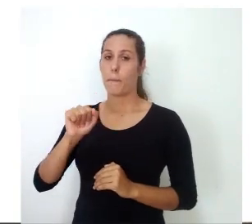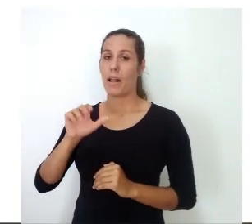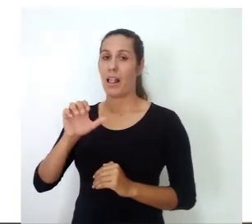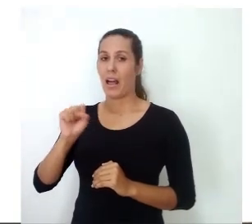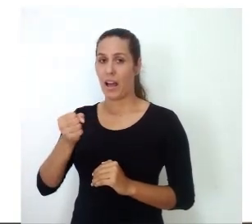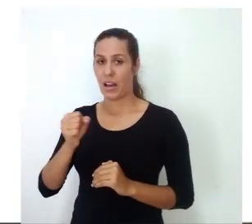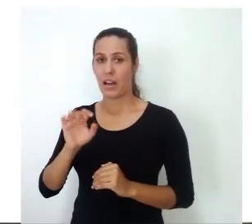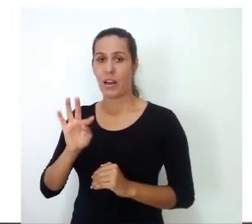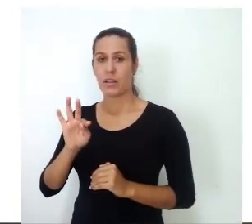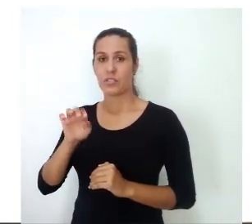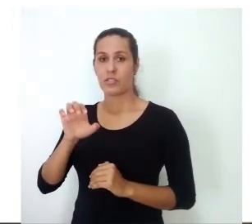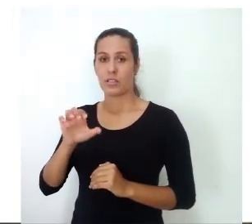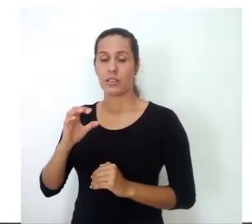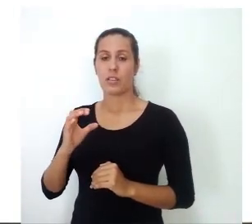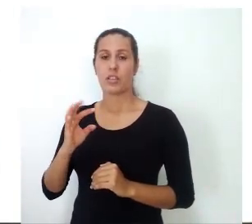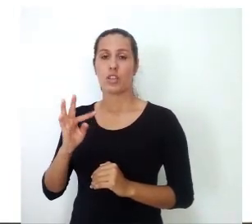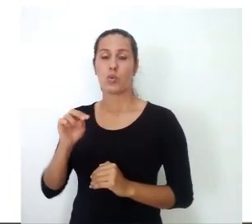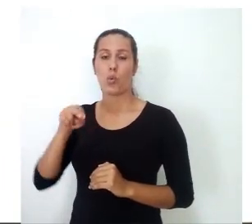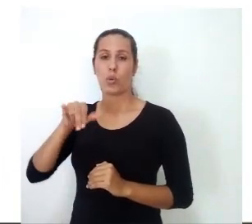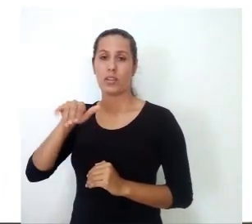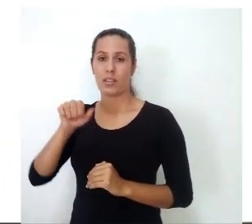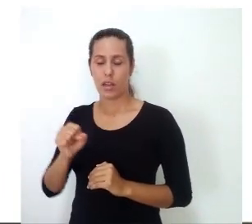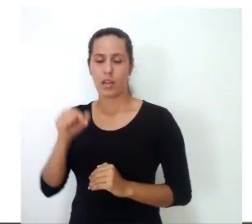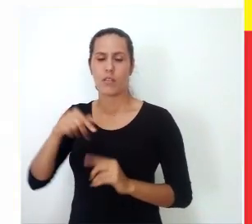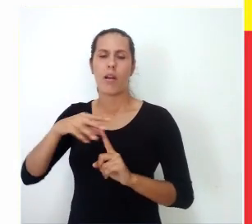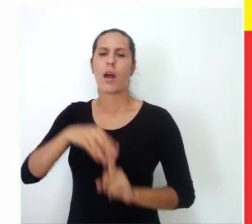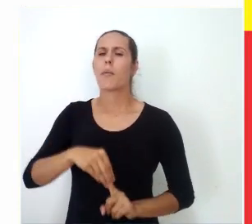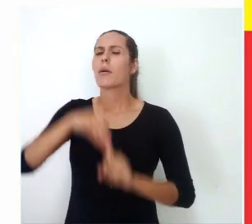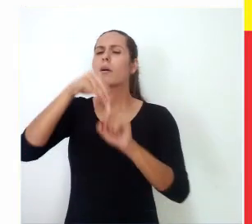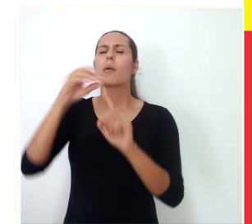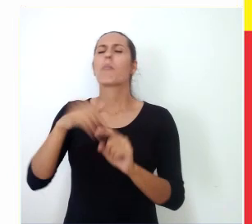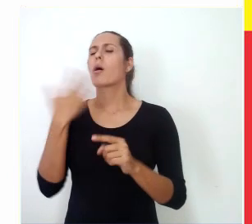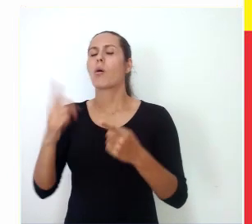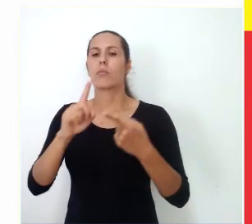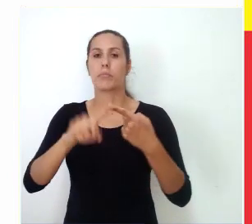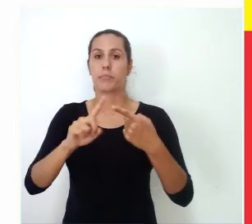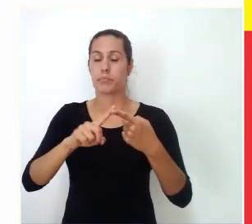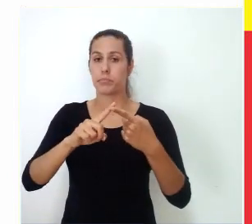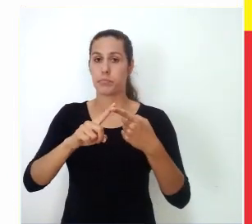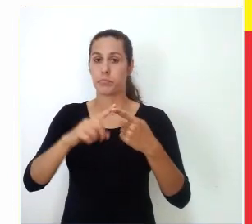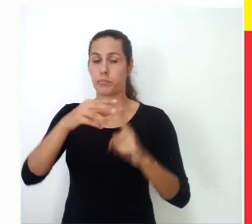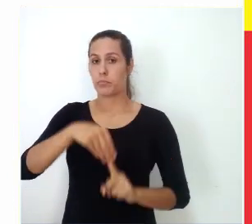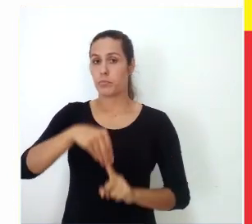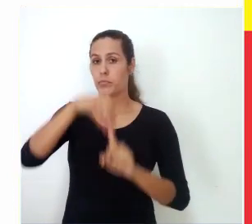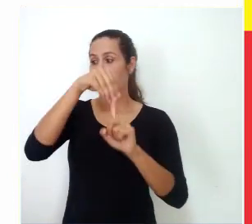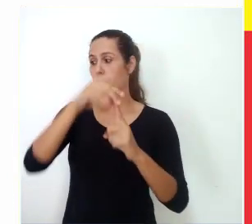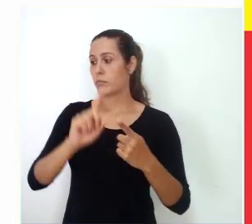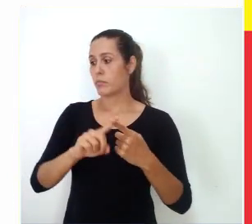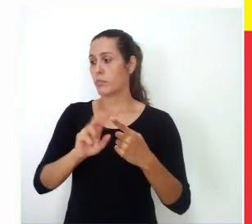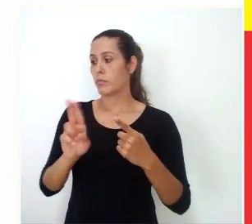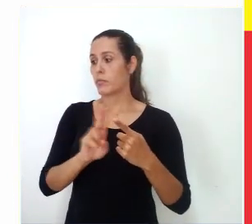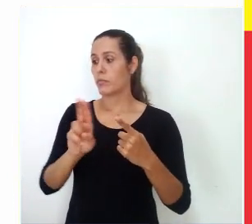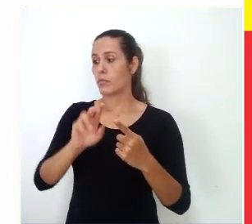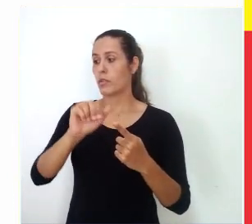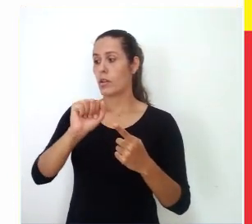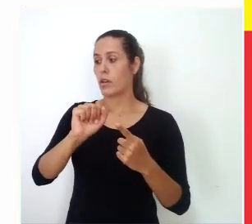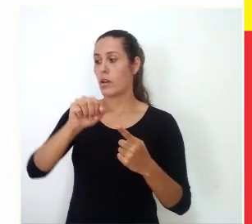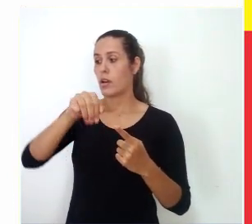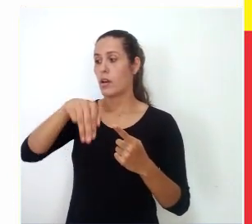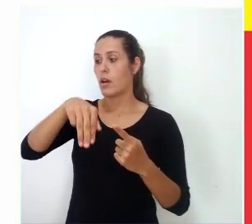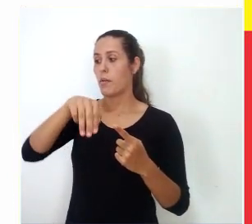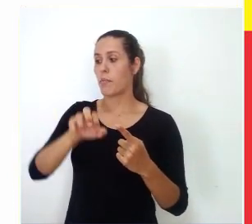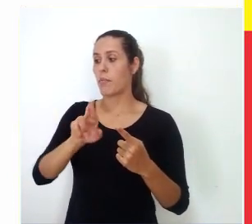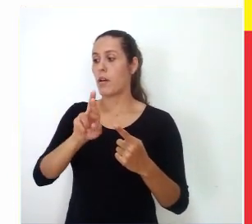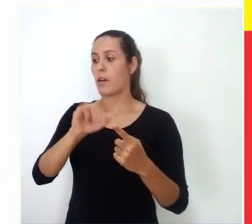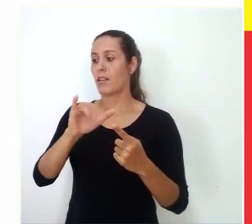gente vai para as principais. Vejam a imagem. A gente tem a primeira placa tectônica principal,